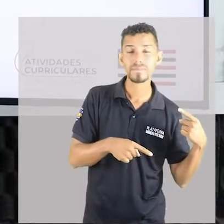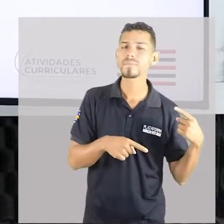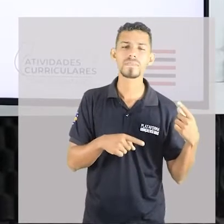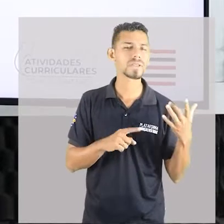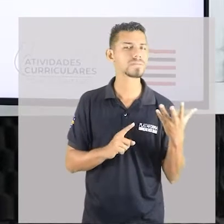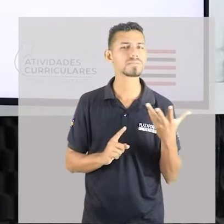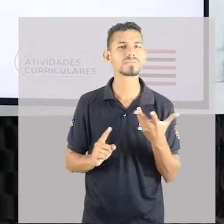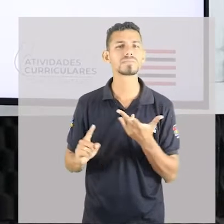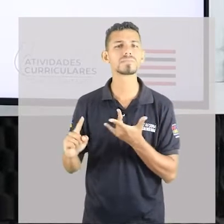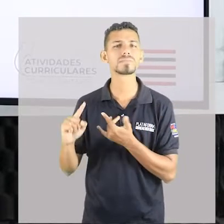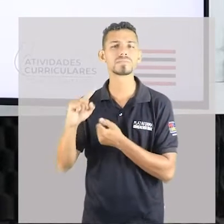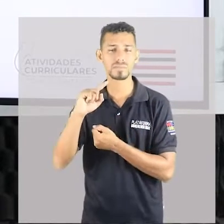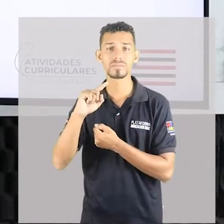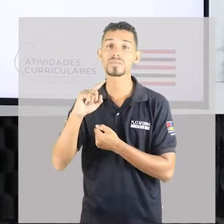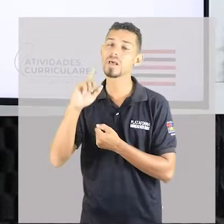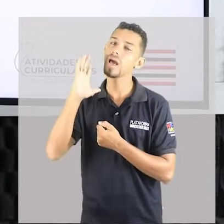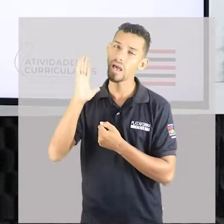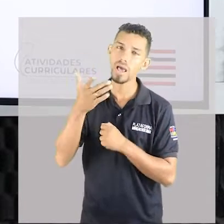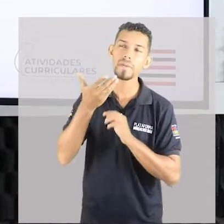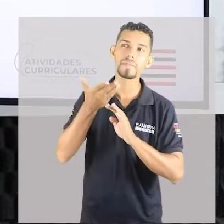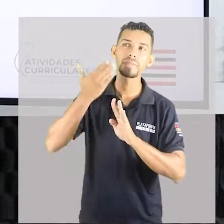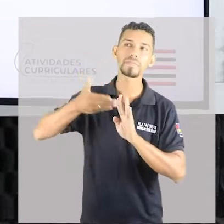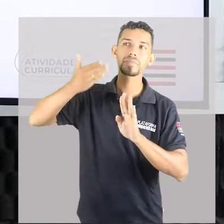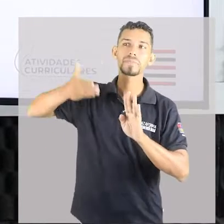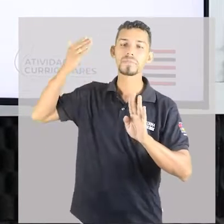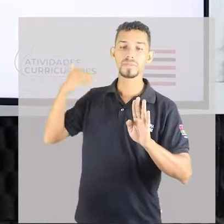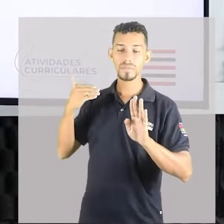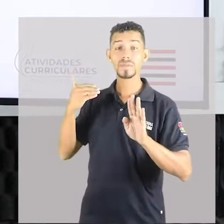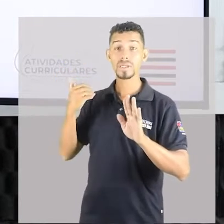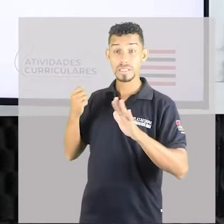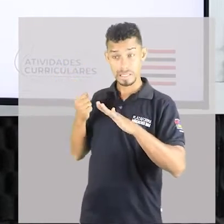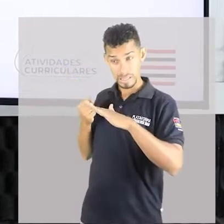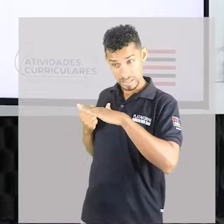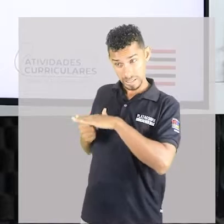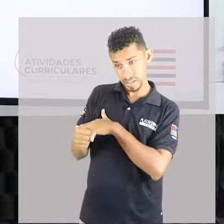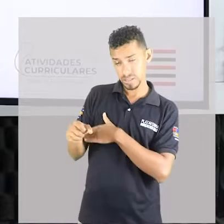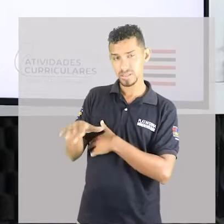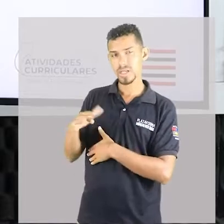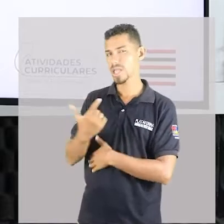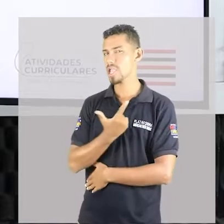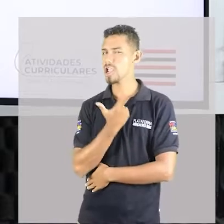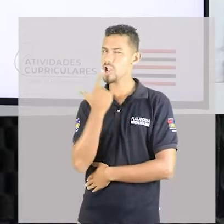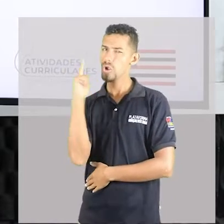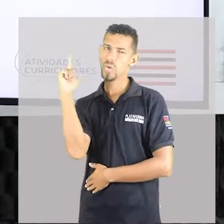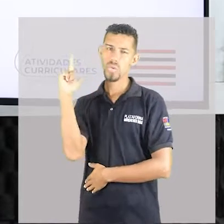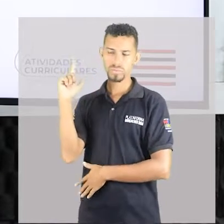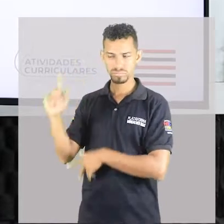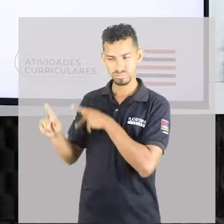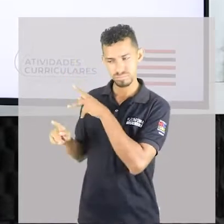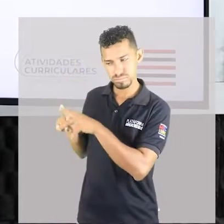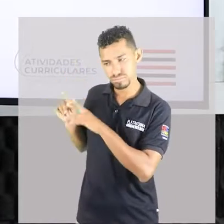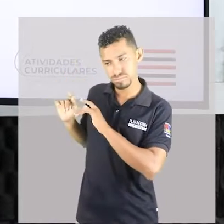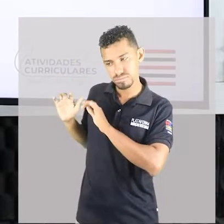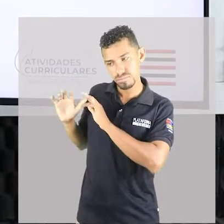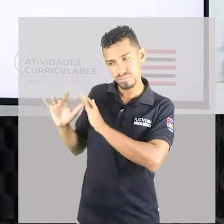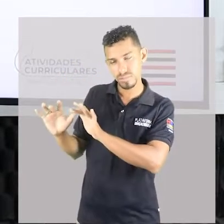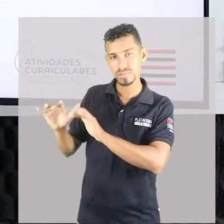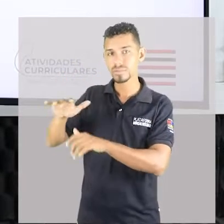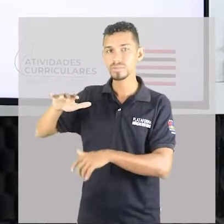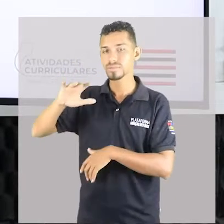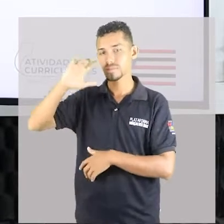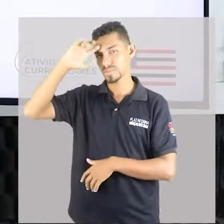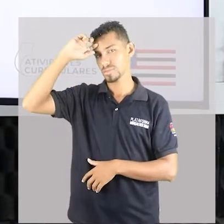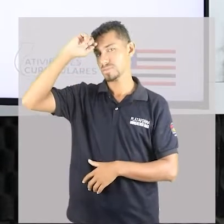Isso tudo é resultado da intromissão de outras civilizações, de outros povos no continente